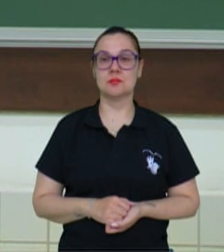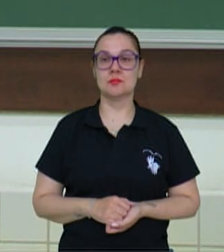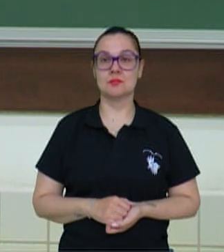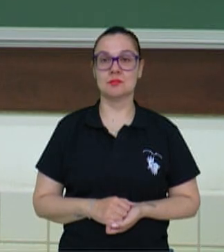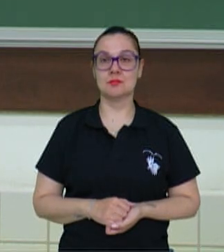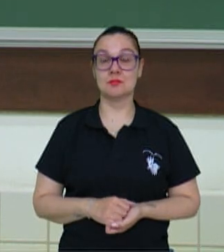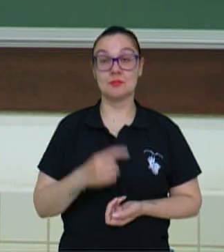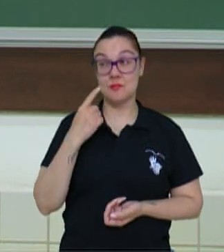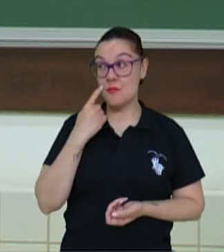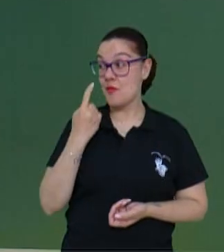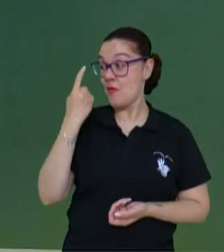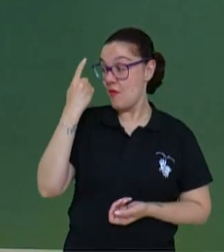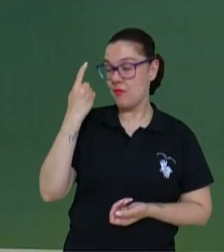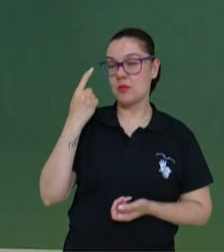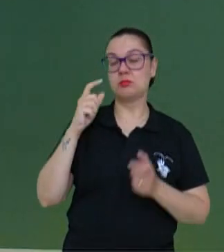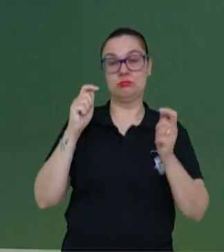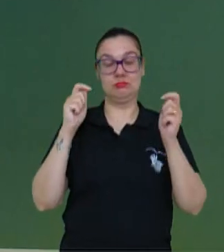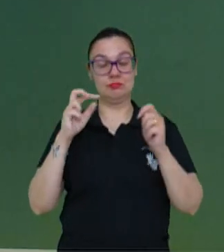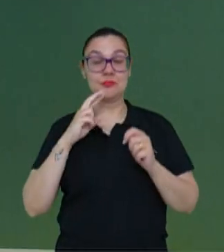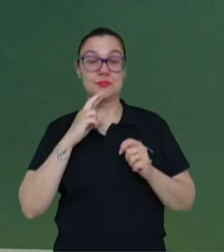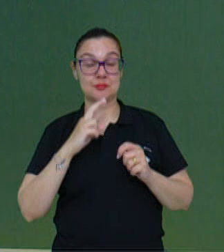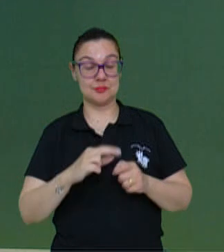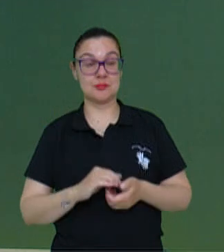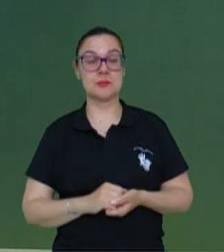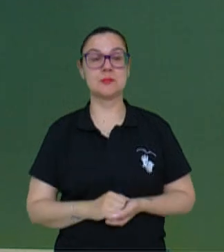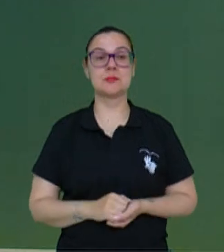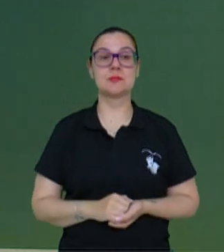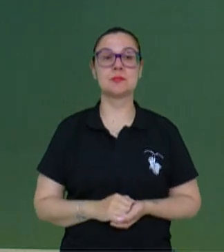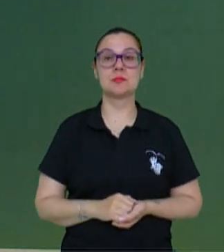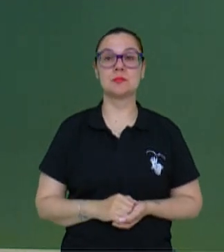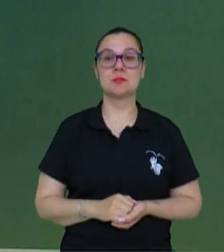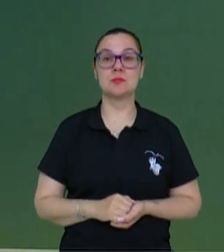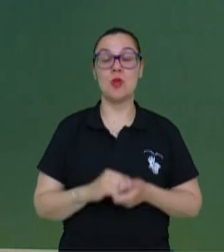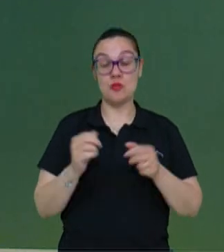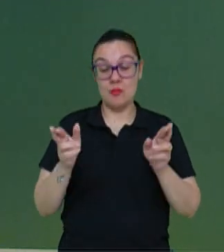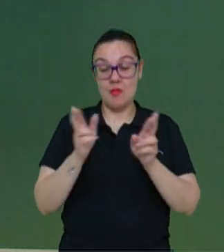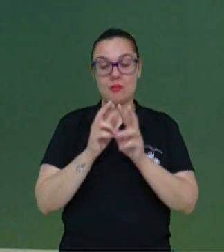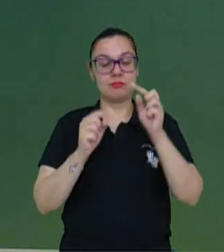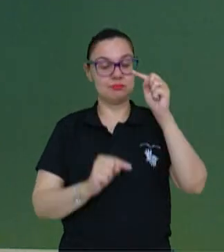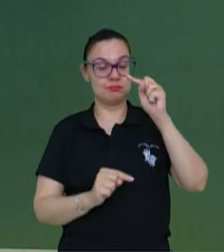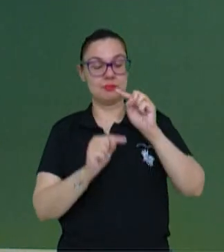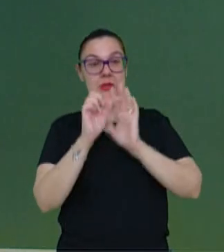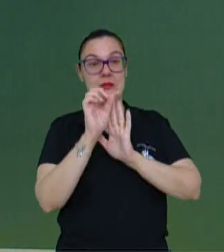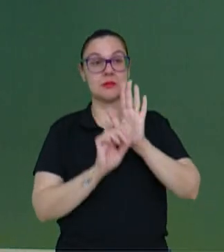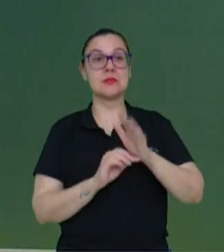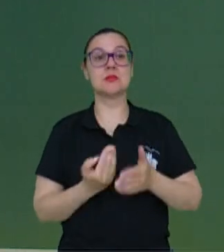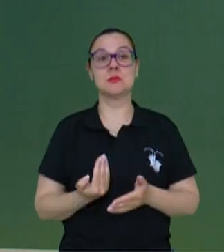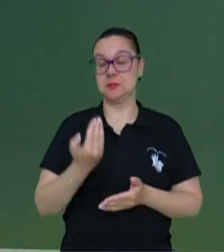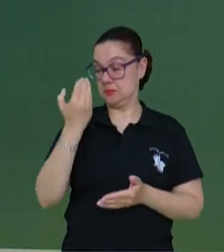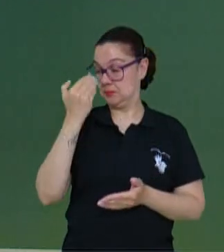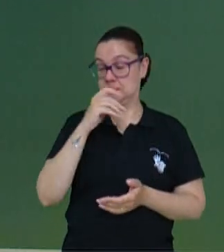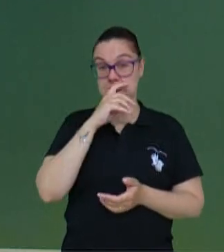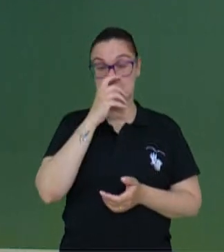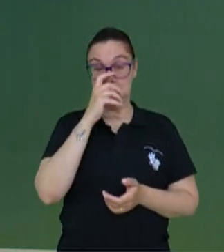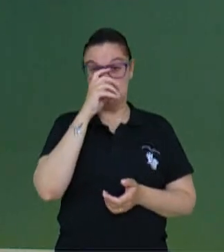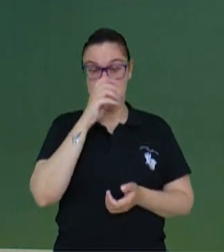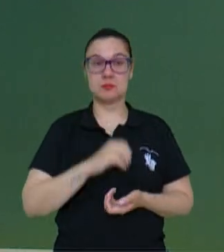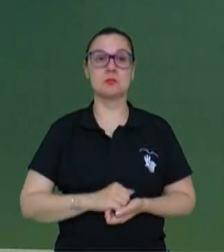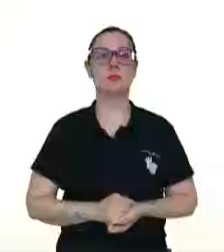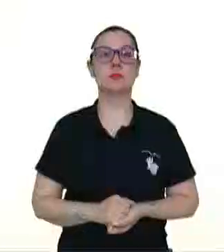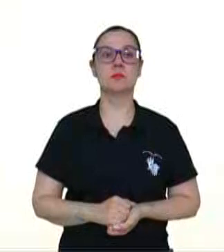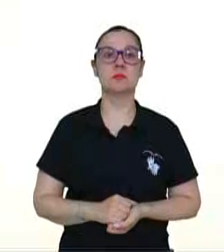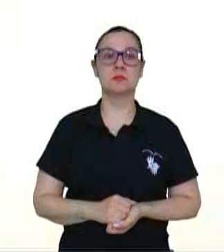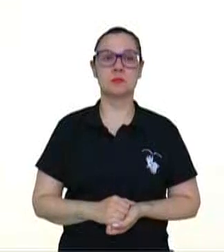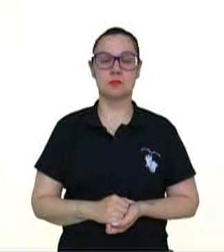A ver, então, vamos ver uma possível resposta, né, em relação a esse pequeno texto. Mira,